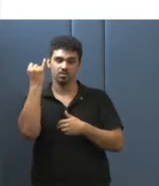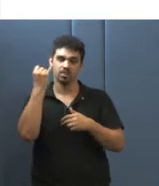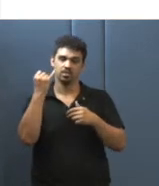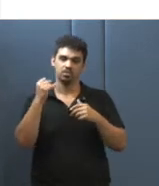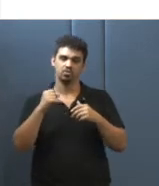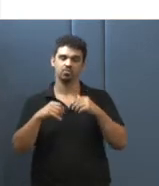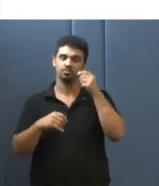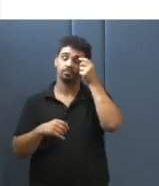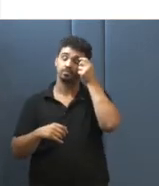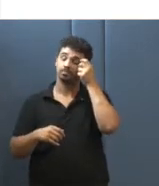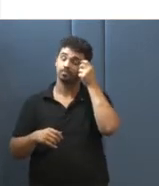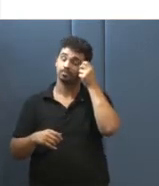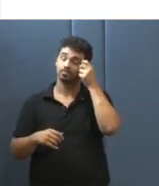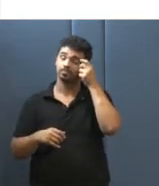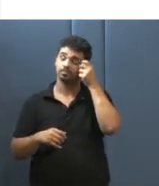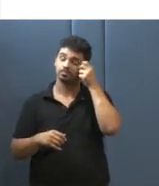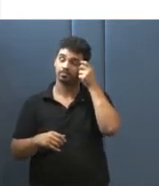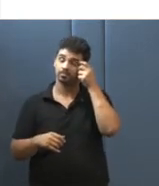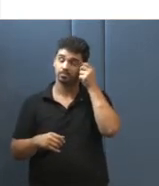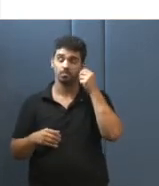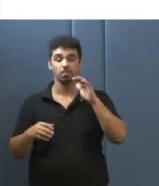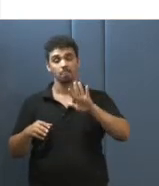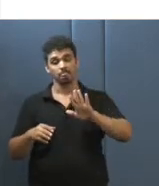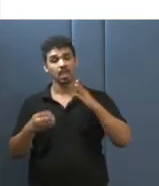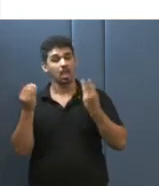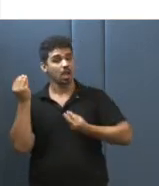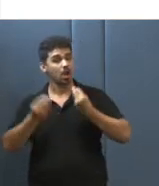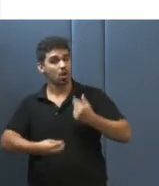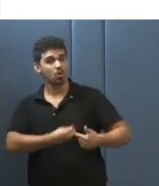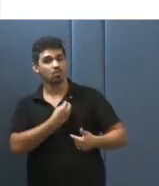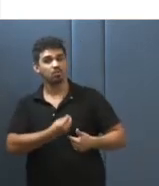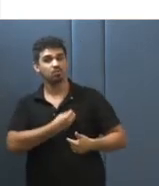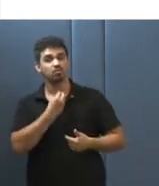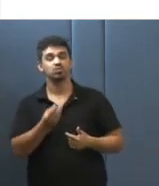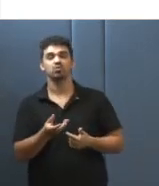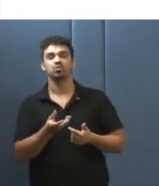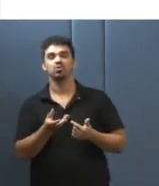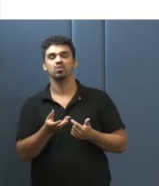a gente entender um pouquinho como que funciona a